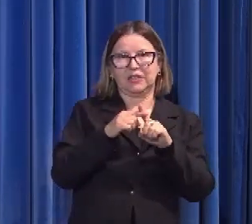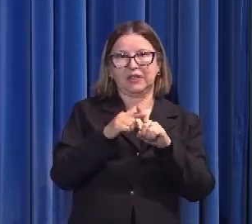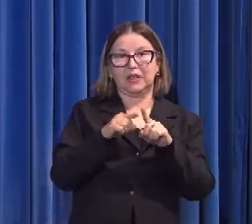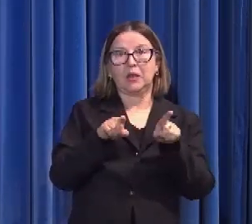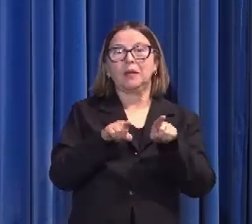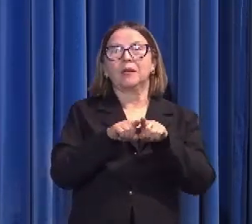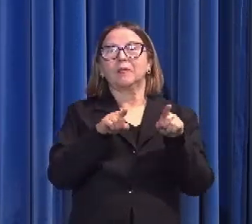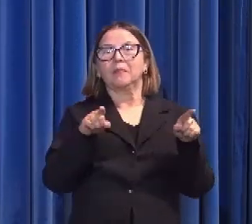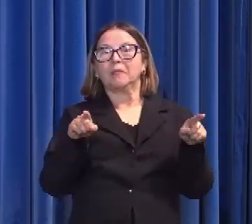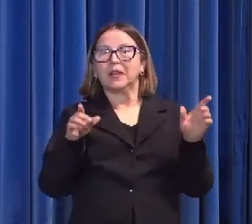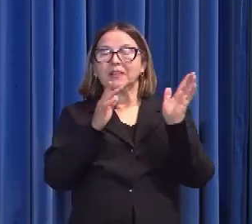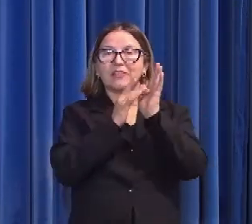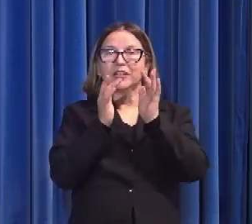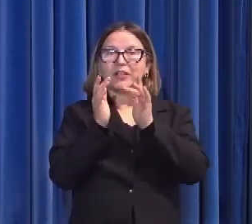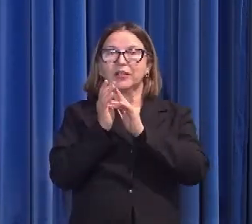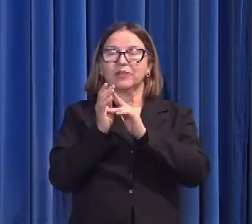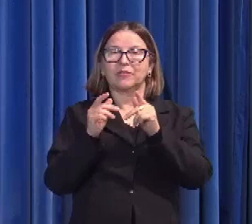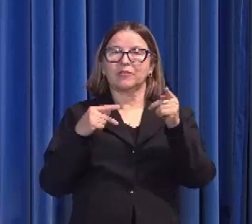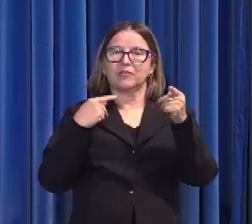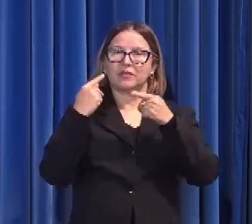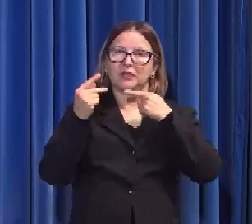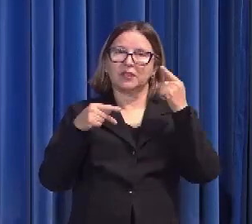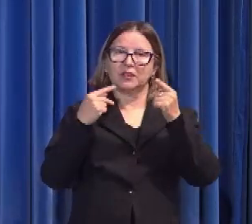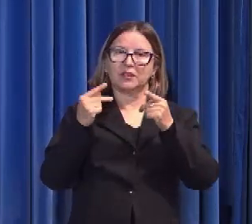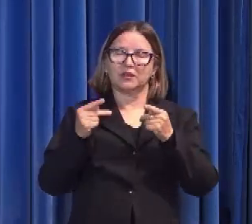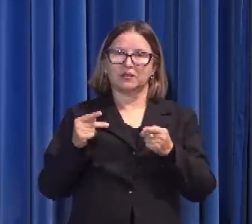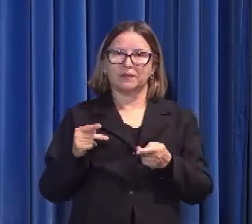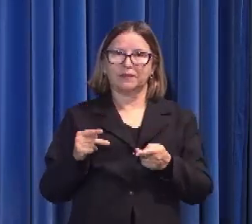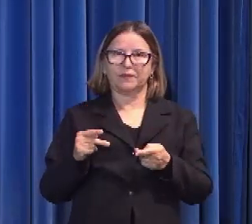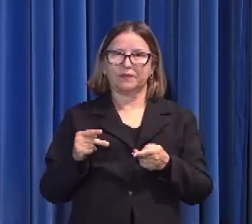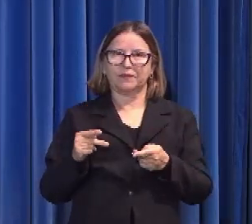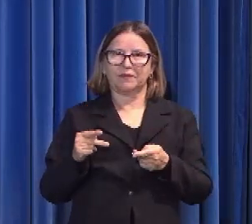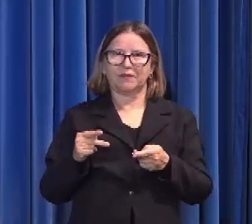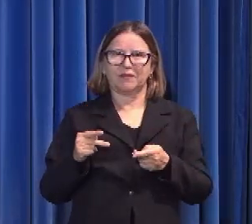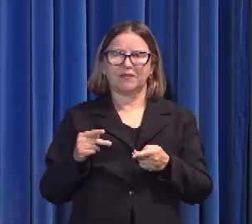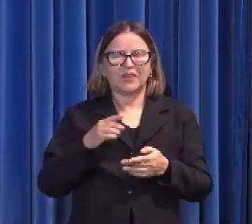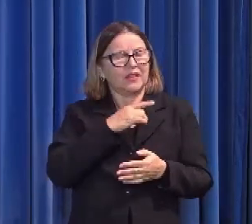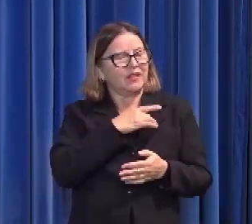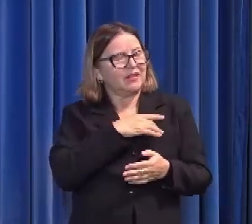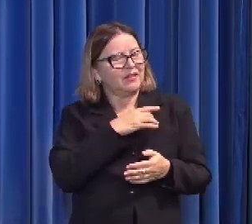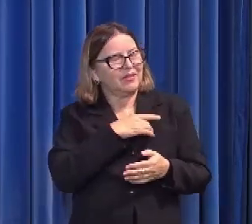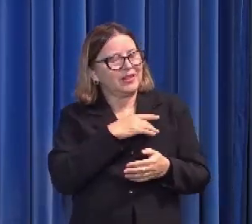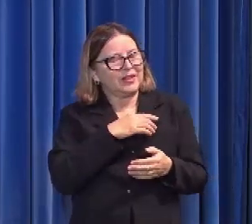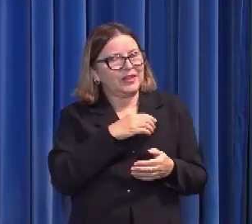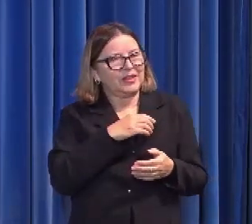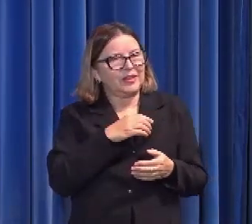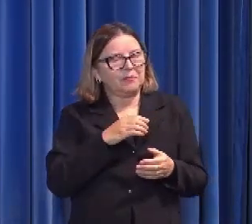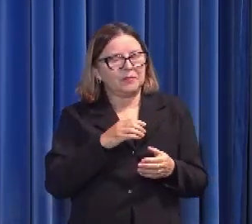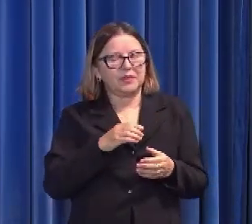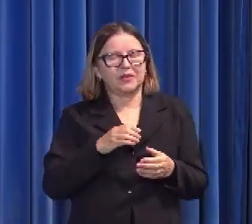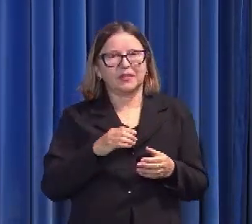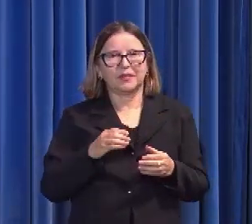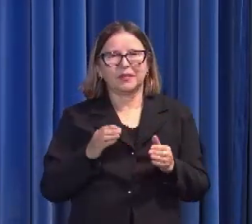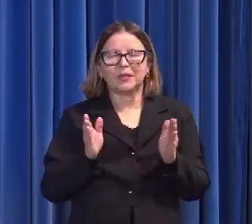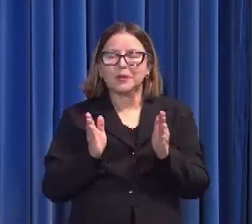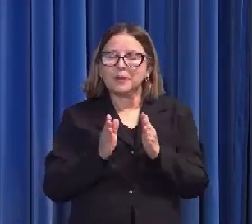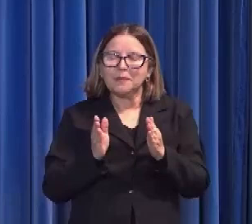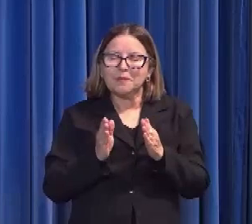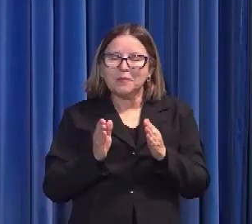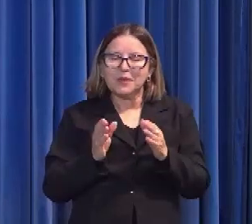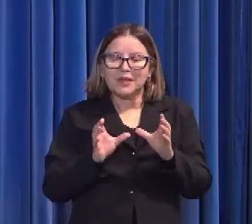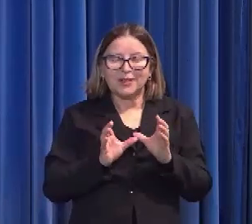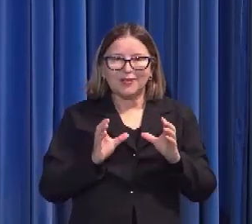Jesus disse olha não temos O Pequenino rebanho porque o pai agradou dar-vos